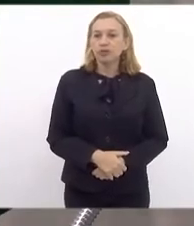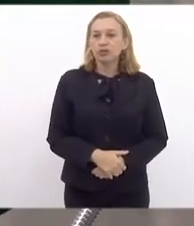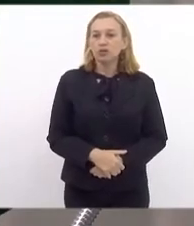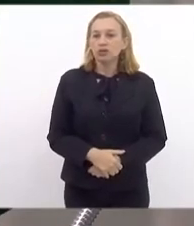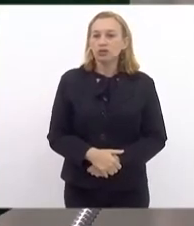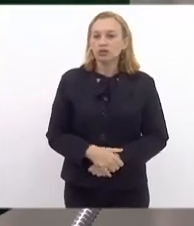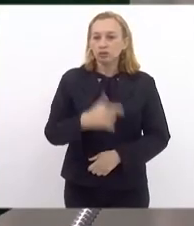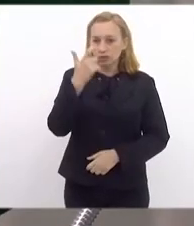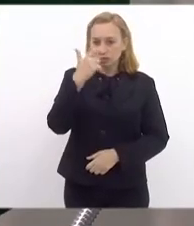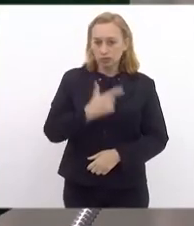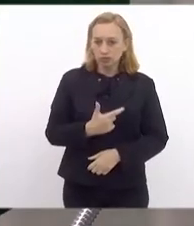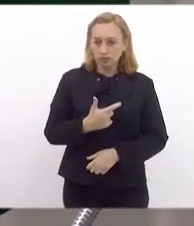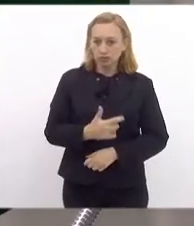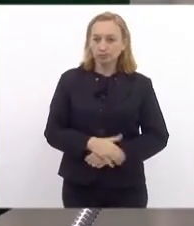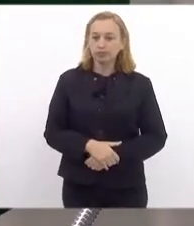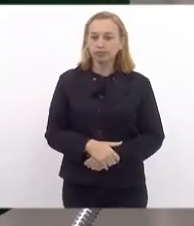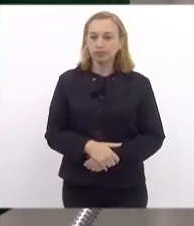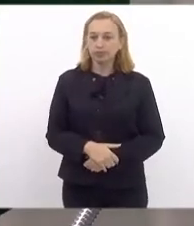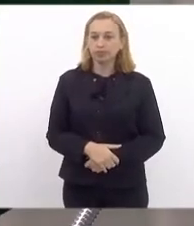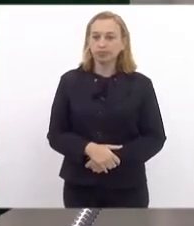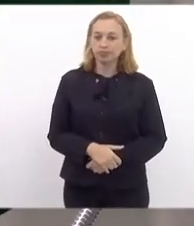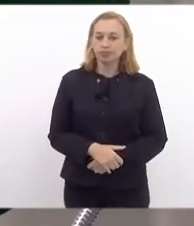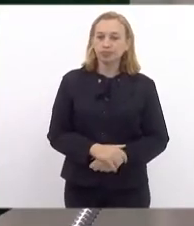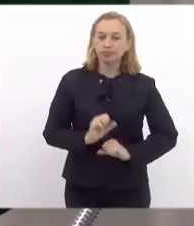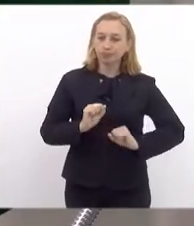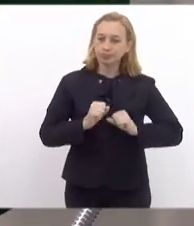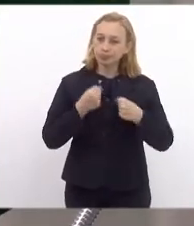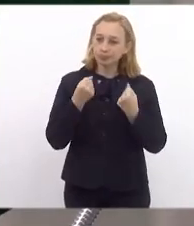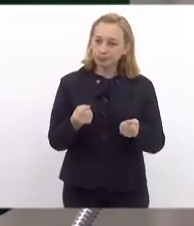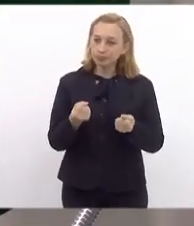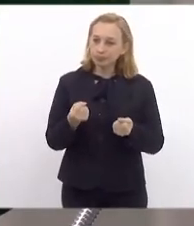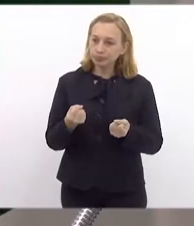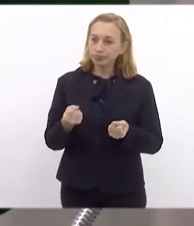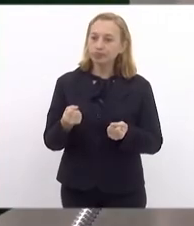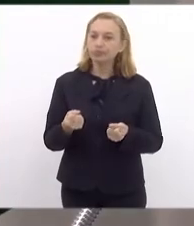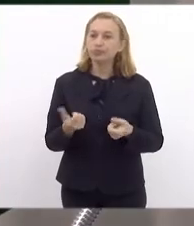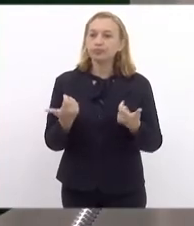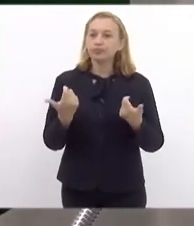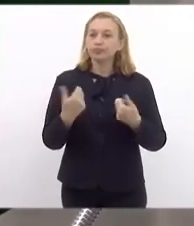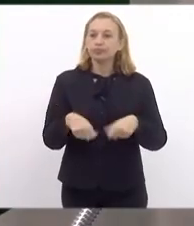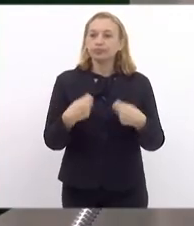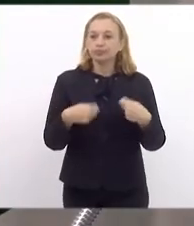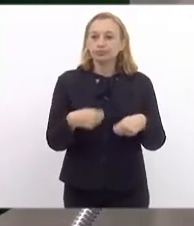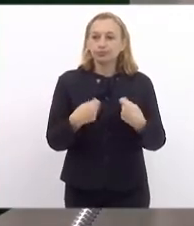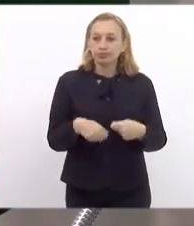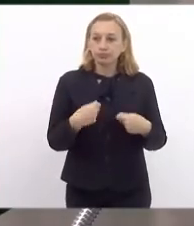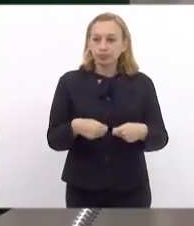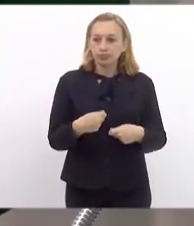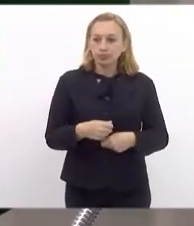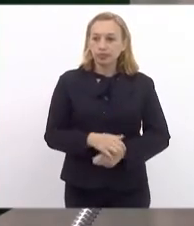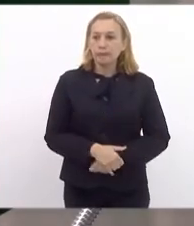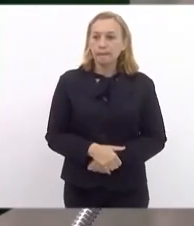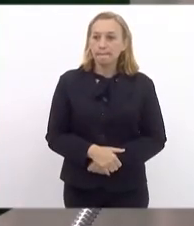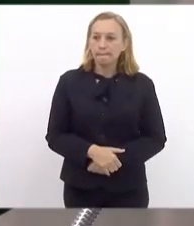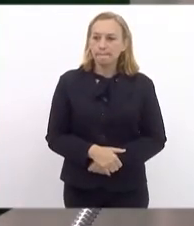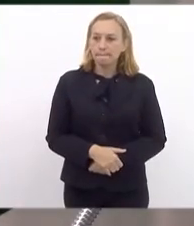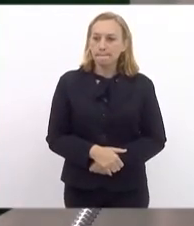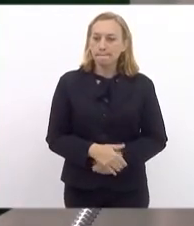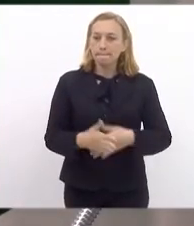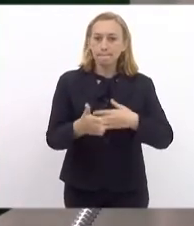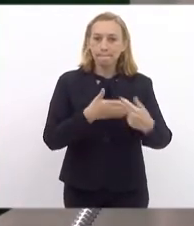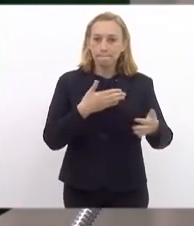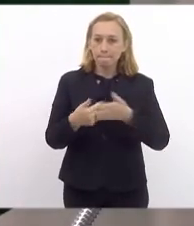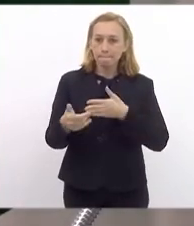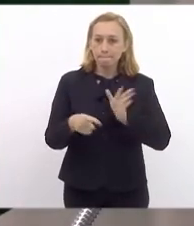sou um daqueles que tenho defendido a necessidade imperiosa de qualquer